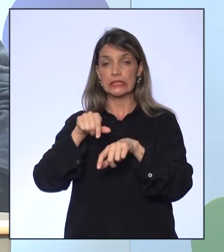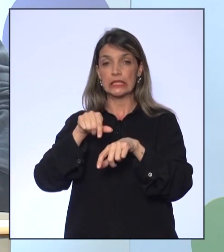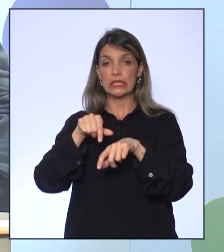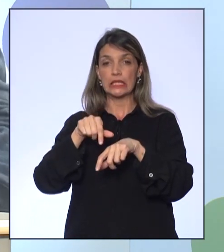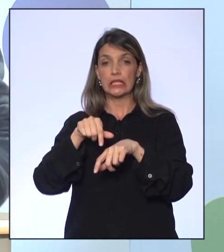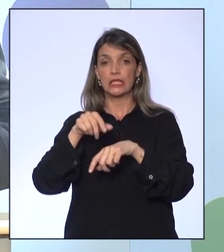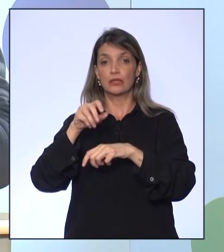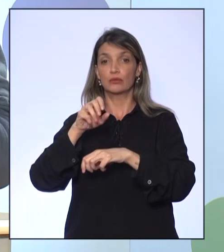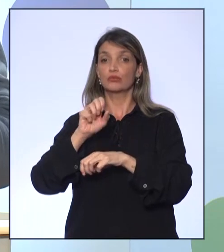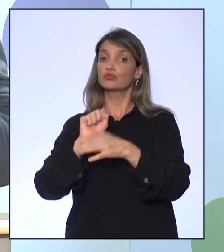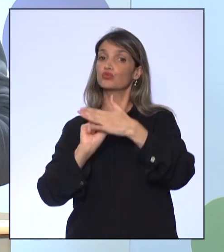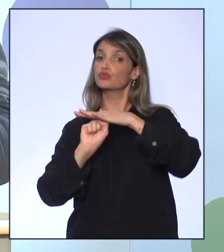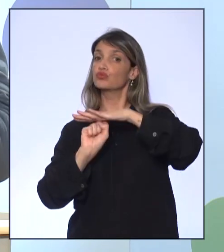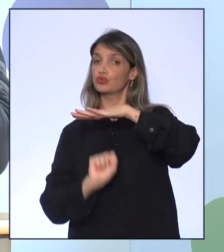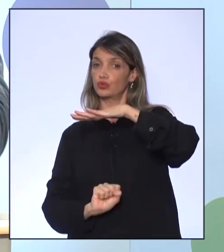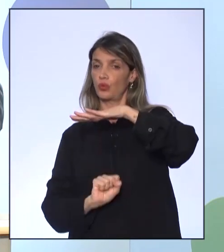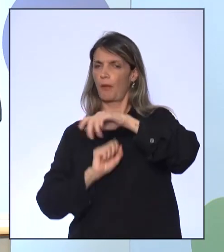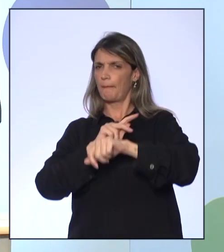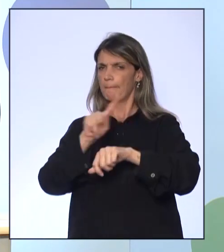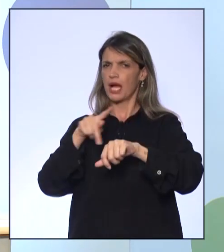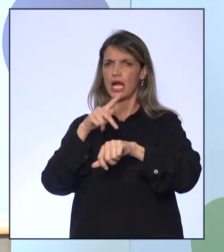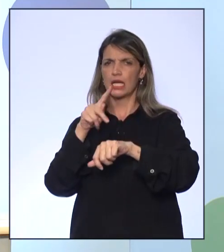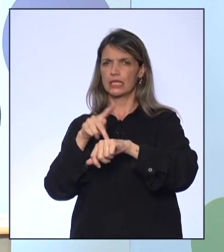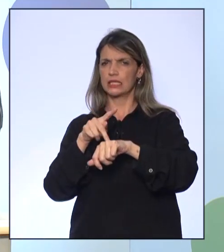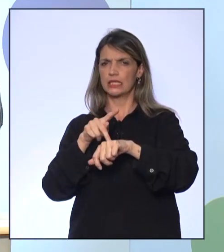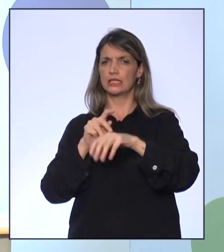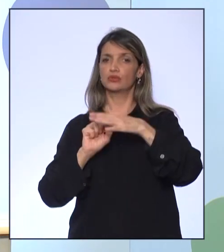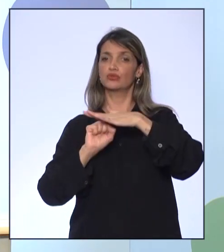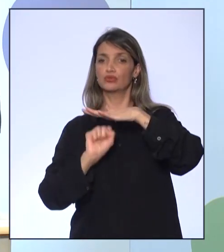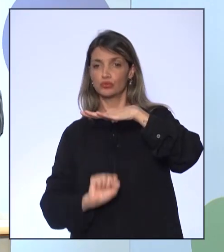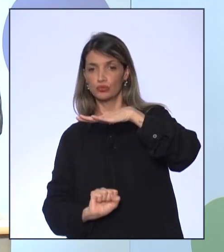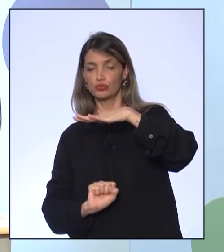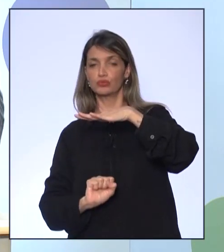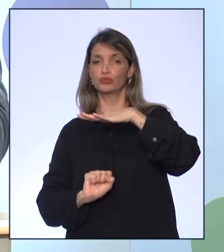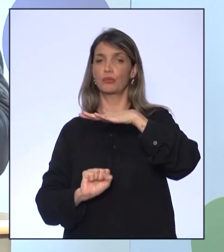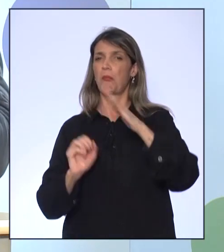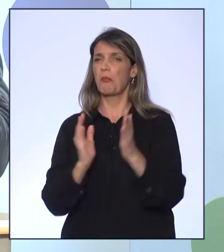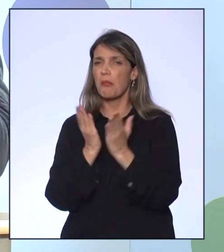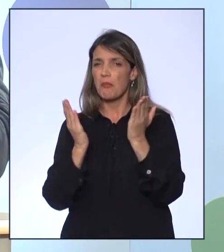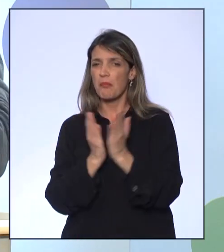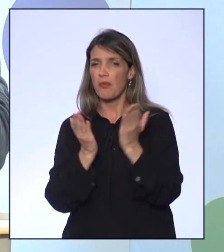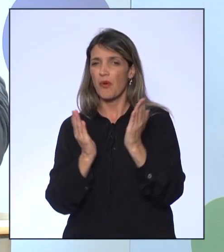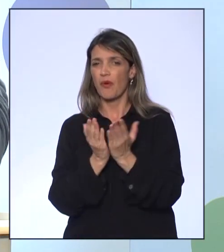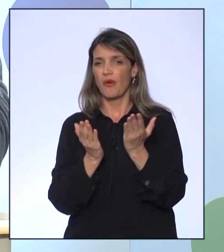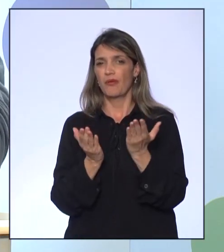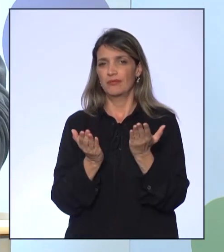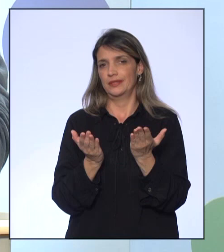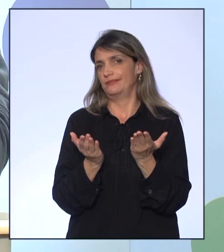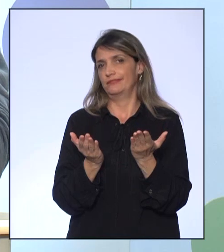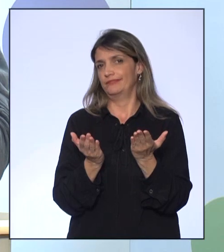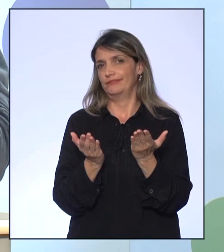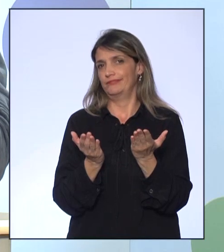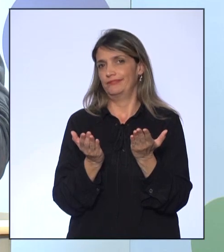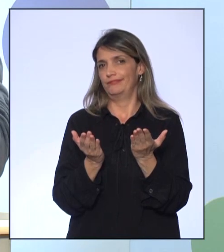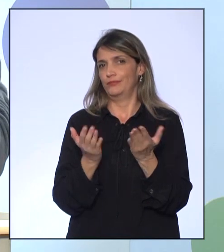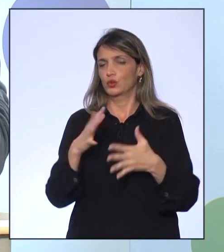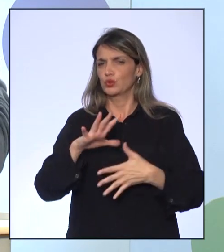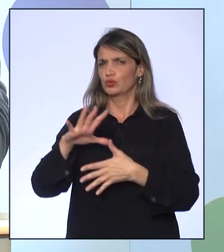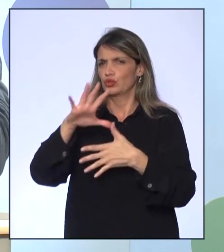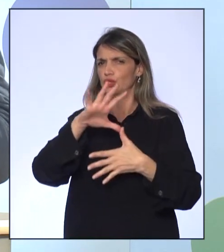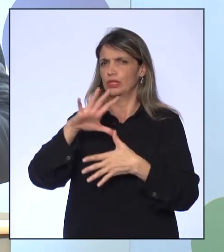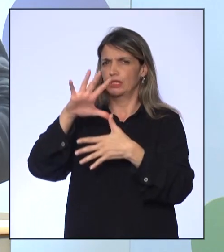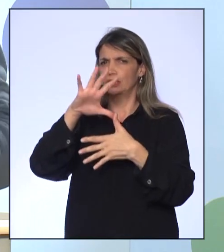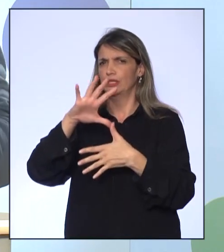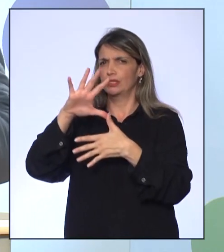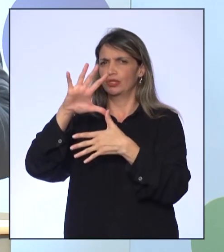em continentes. Então, quando a gente fala países que pertencem ao sul, países pobres, na verdade a gente fala continente africano,